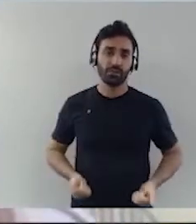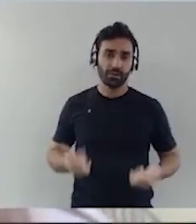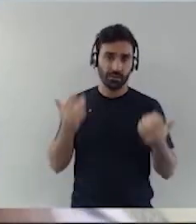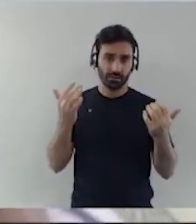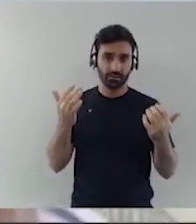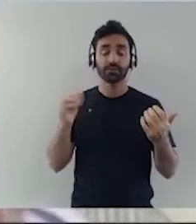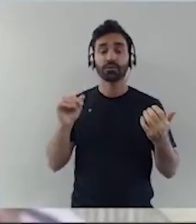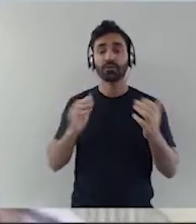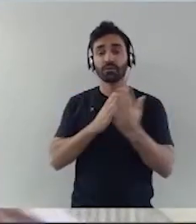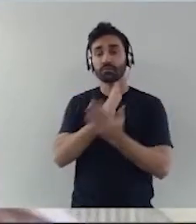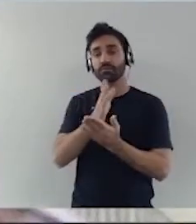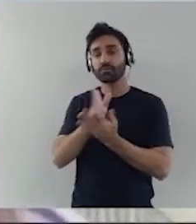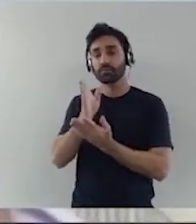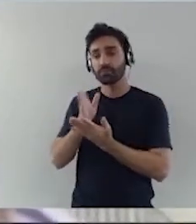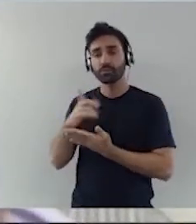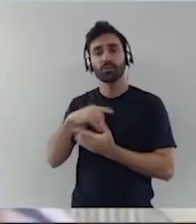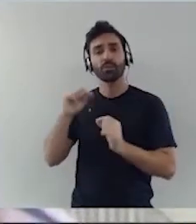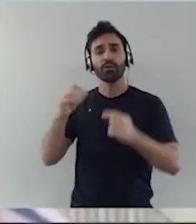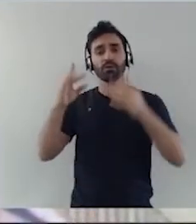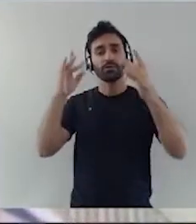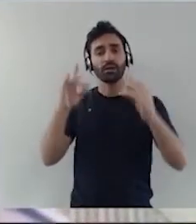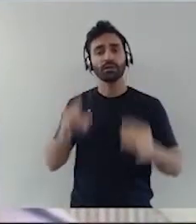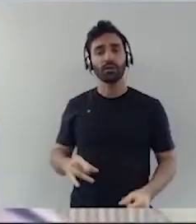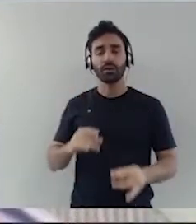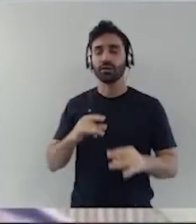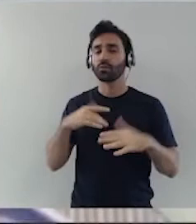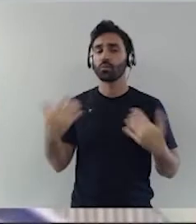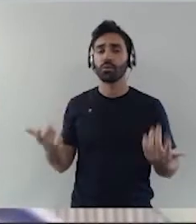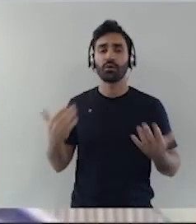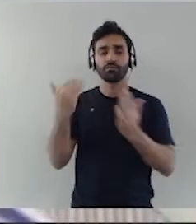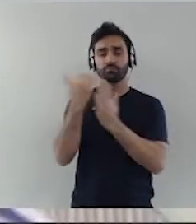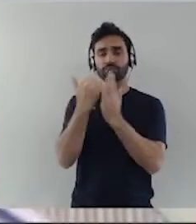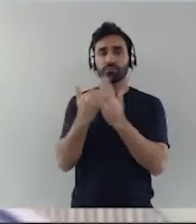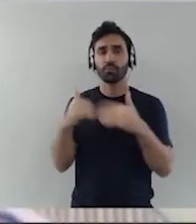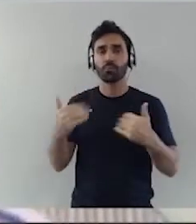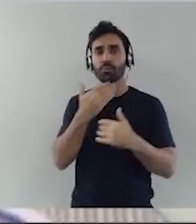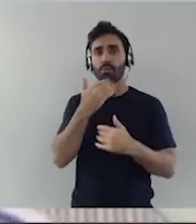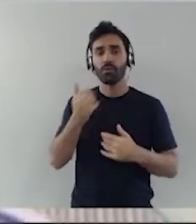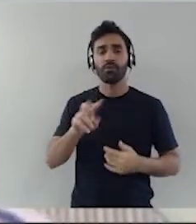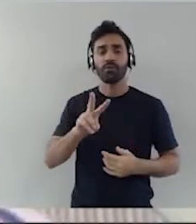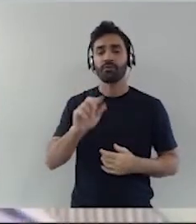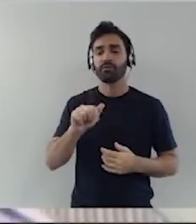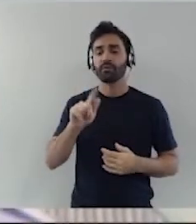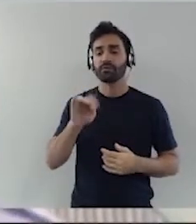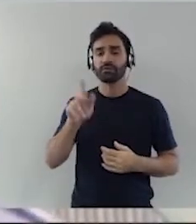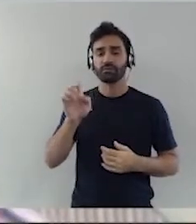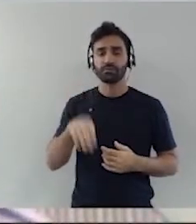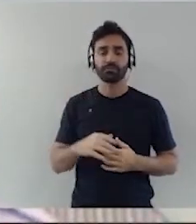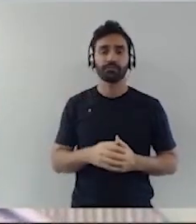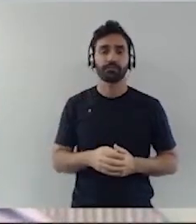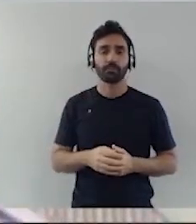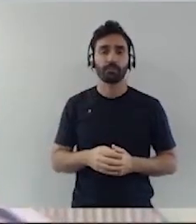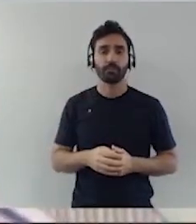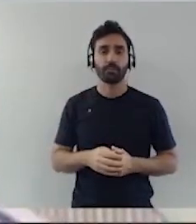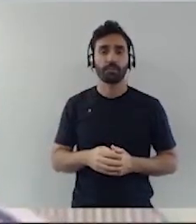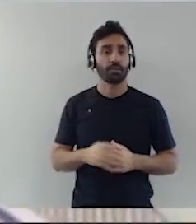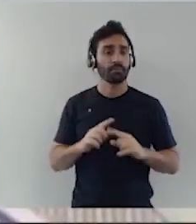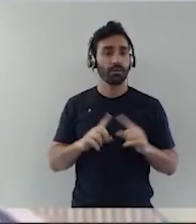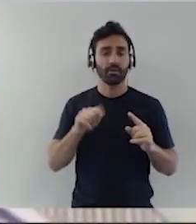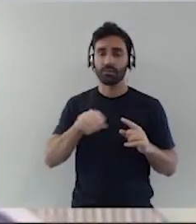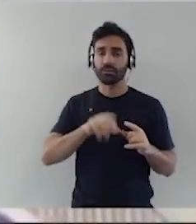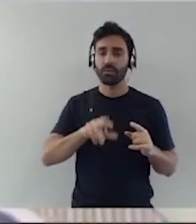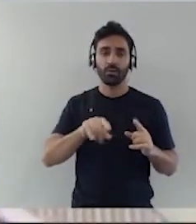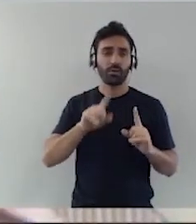uma diretriz detalhada dos parâmetros definidores da maior vantagem, está no inciso 3. Estes não são os